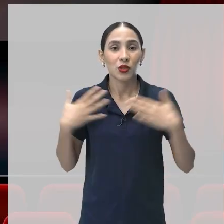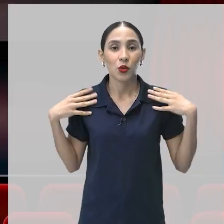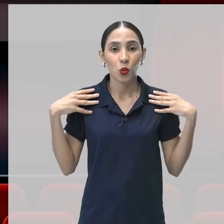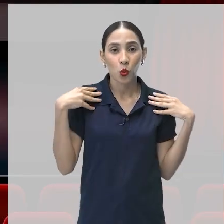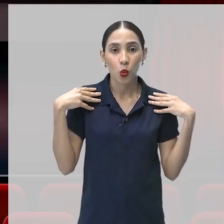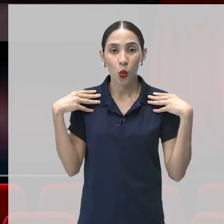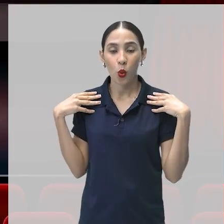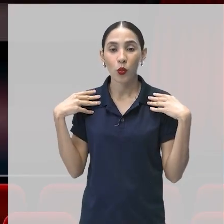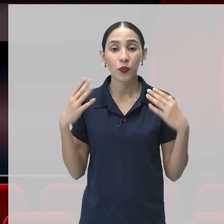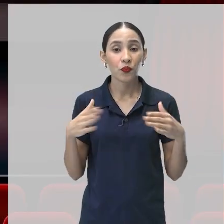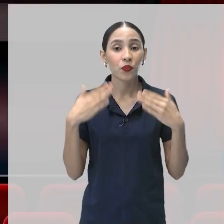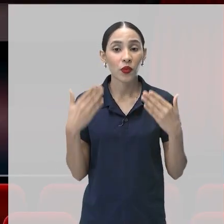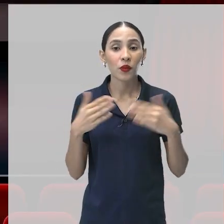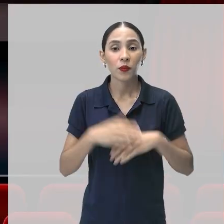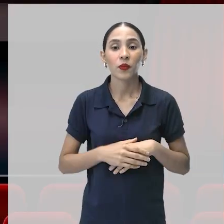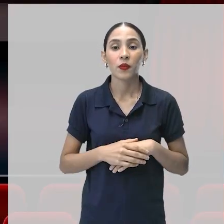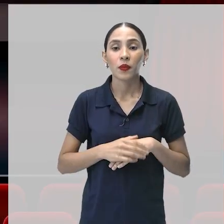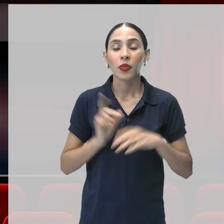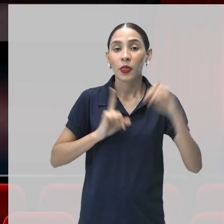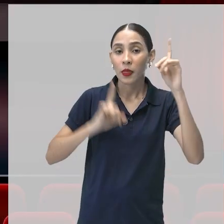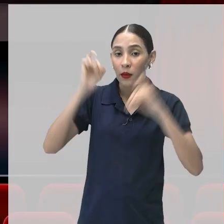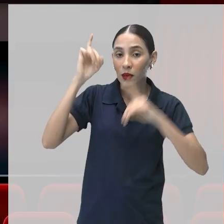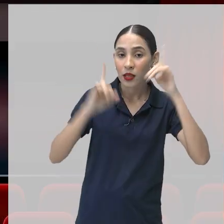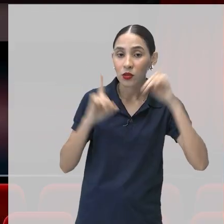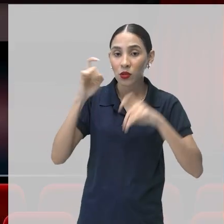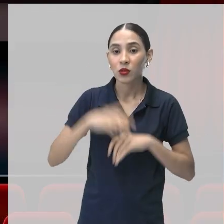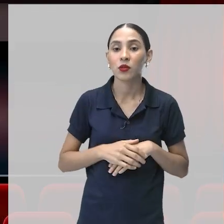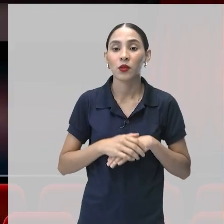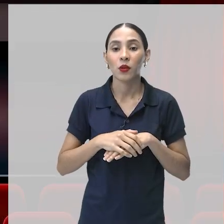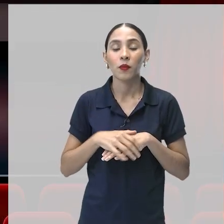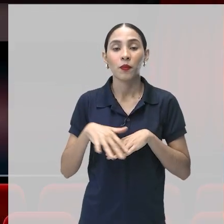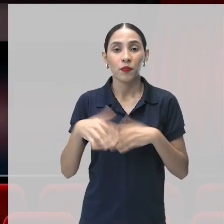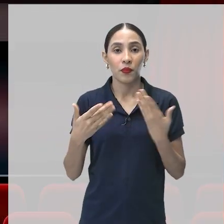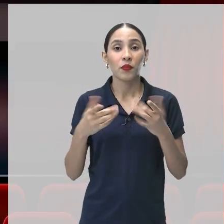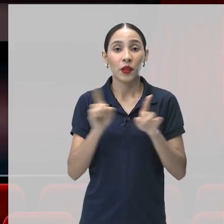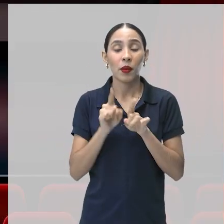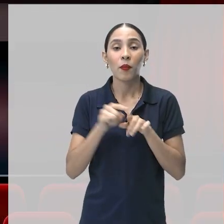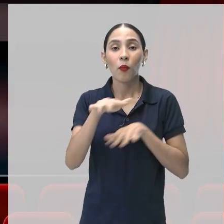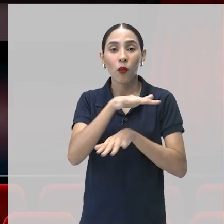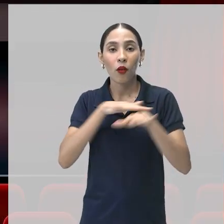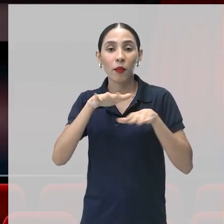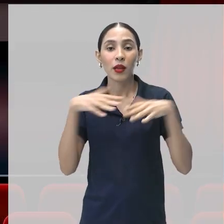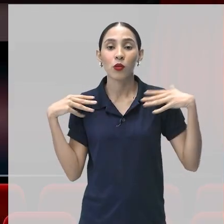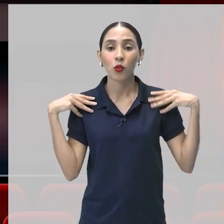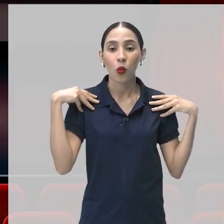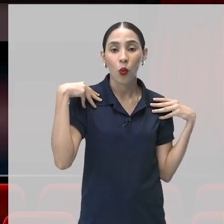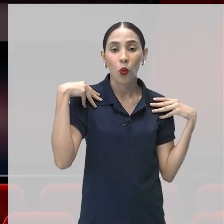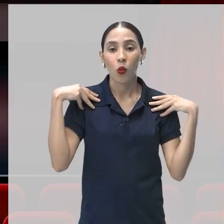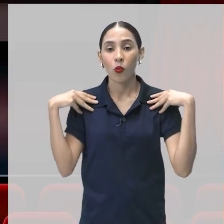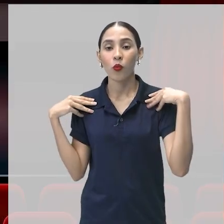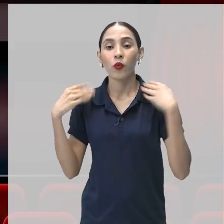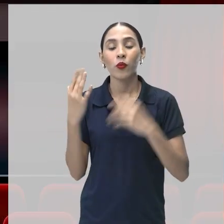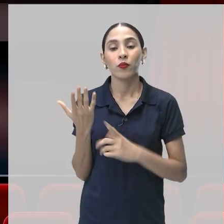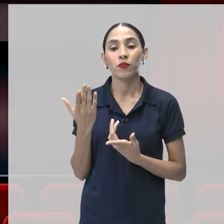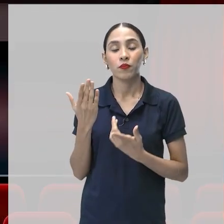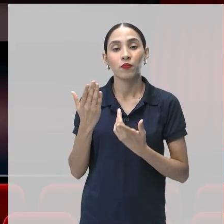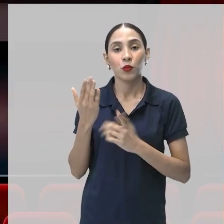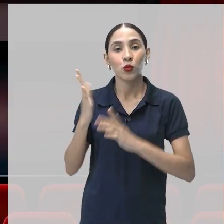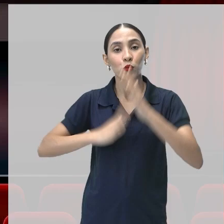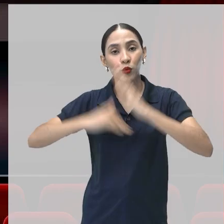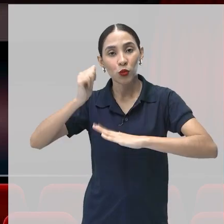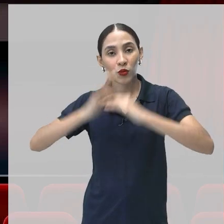corpo. Então, por meio de gestos, expressões faciais e movimentos corporais, os artistas